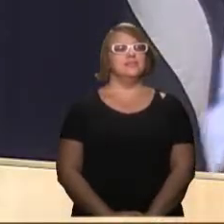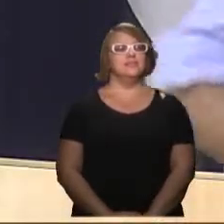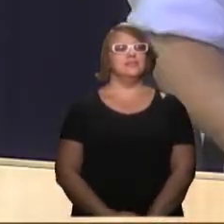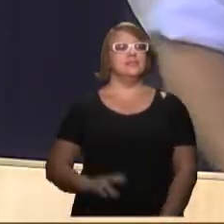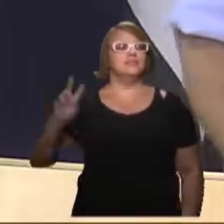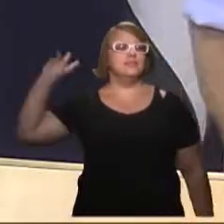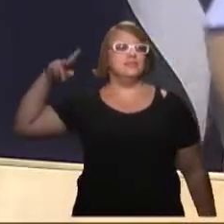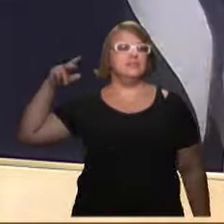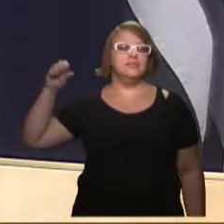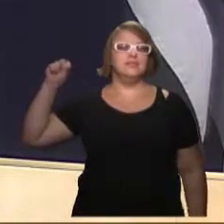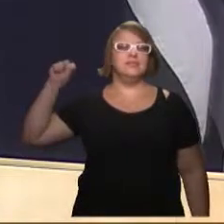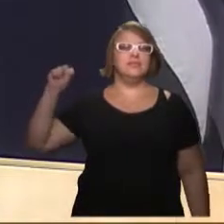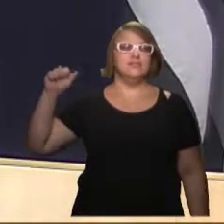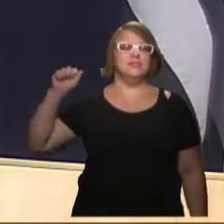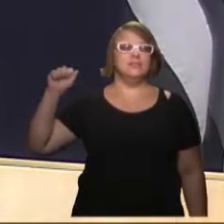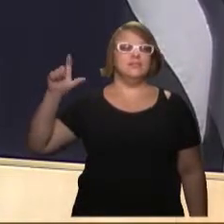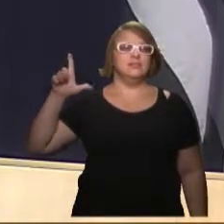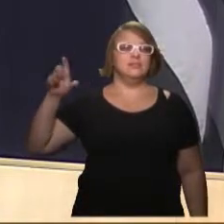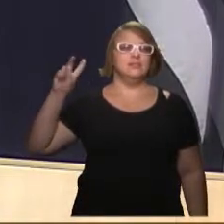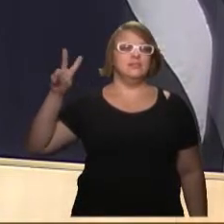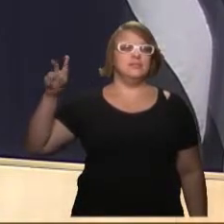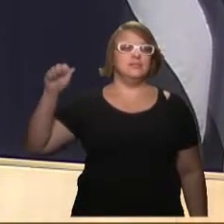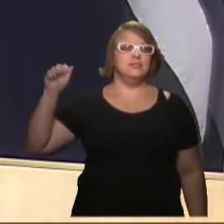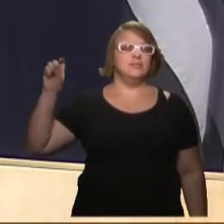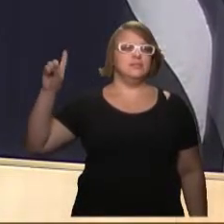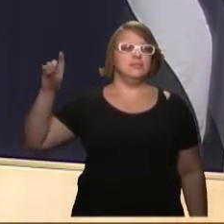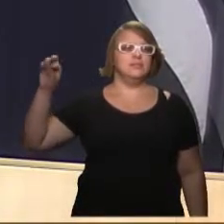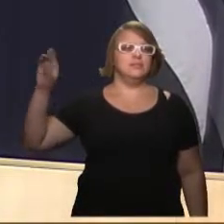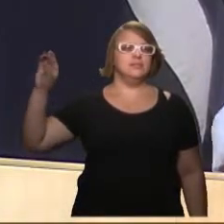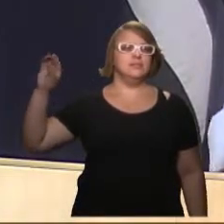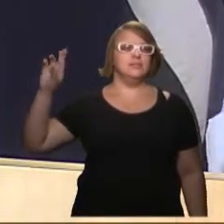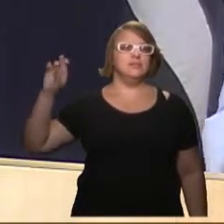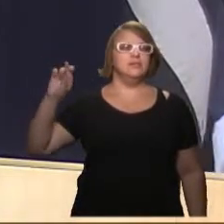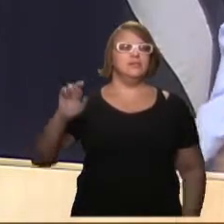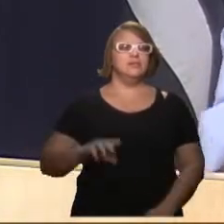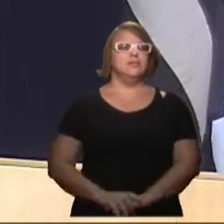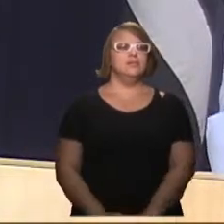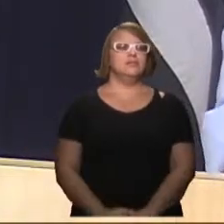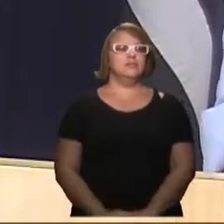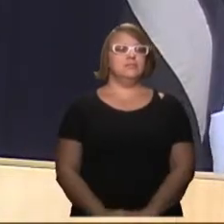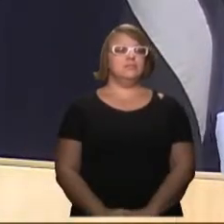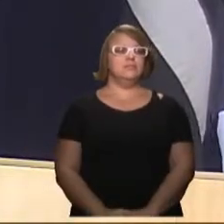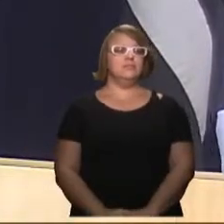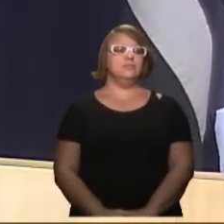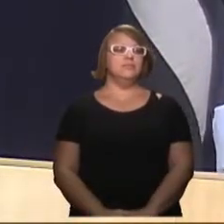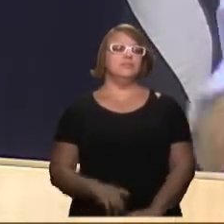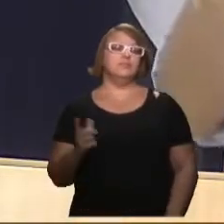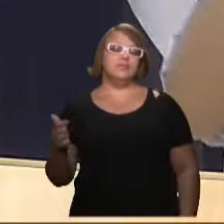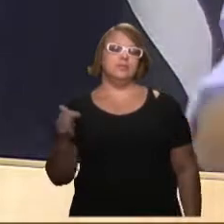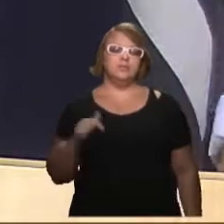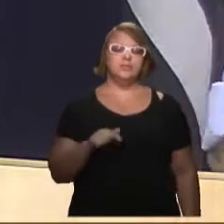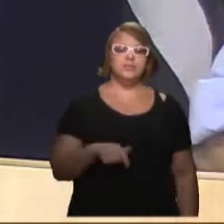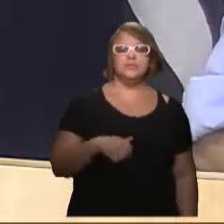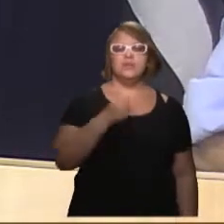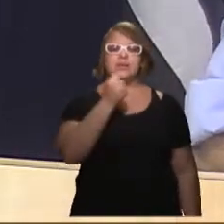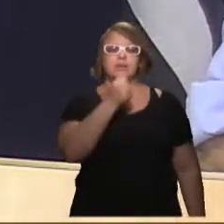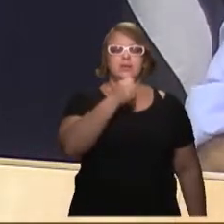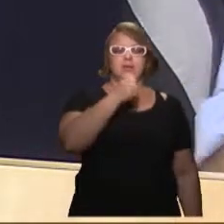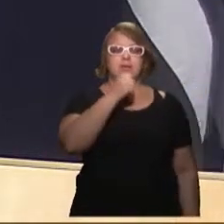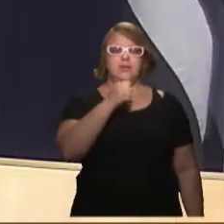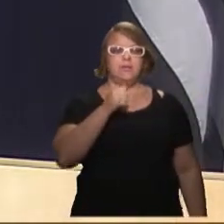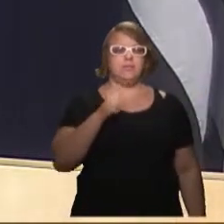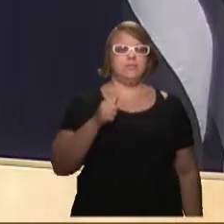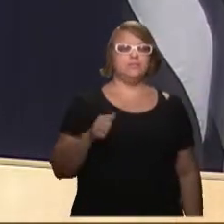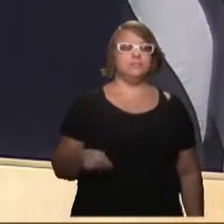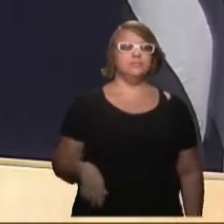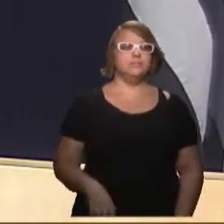Presidente Carlos Peixoto, senhores vereadores, o município nos acompanha. Presidente, novamente eu volto aqui a esses microfones, porque não poderia ouvir o